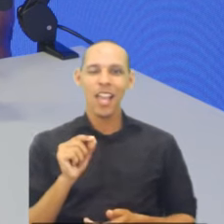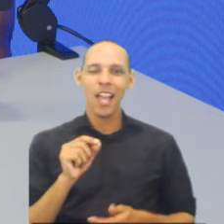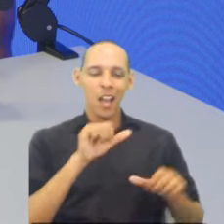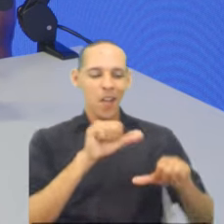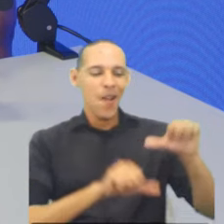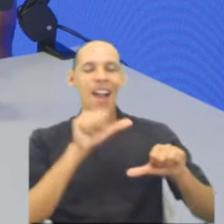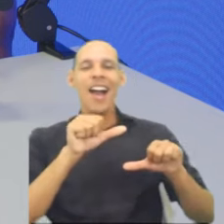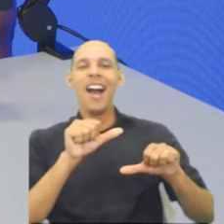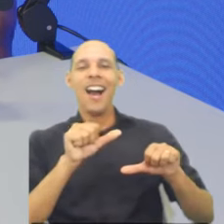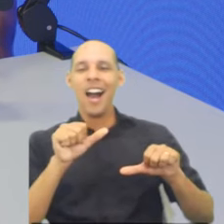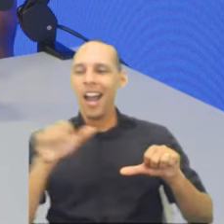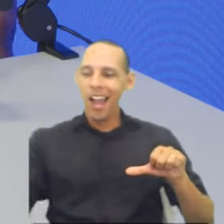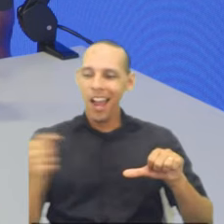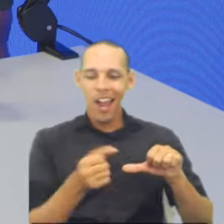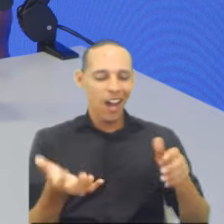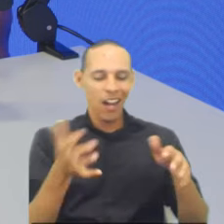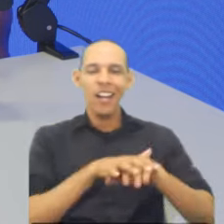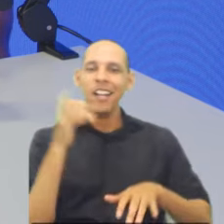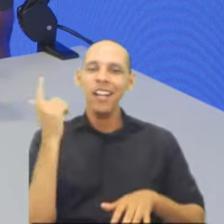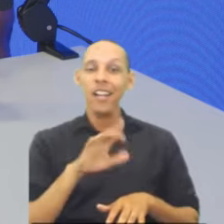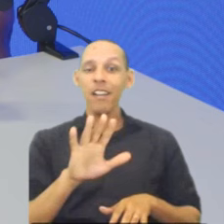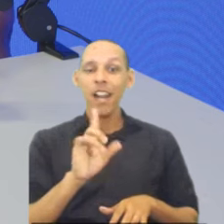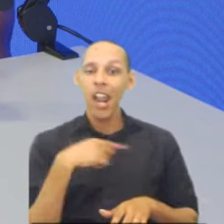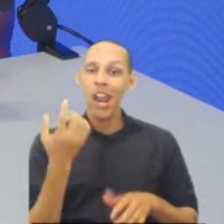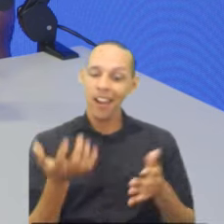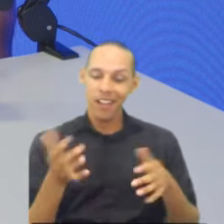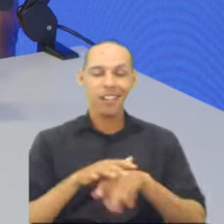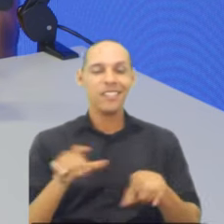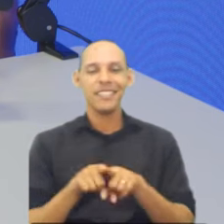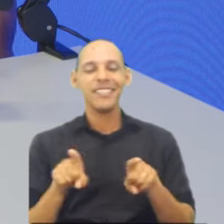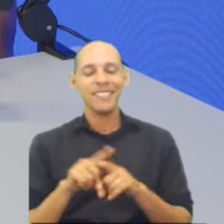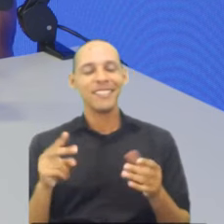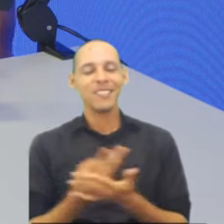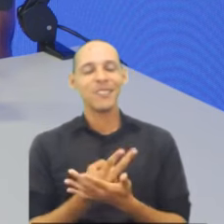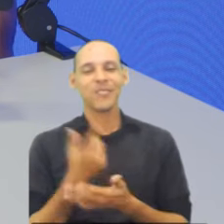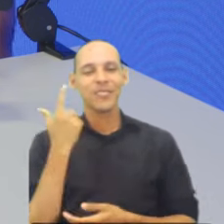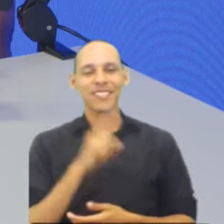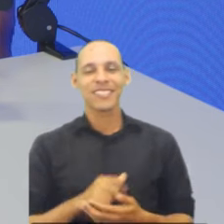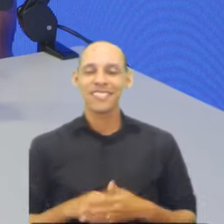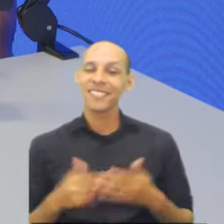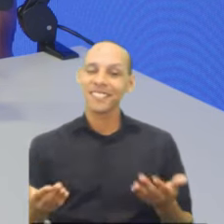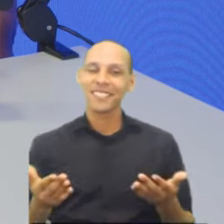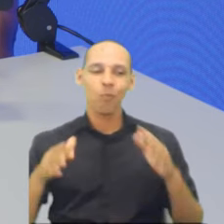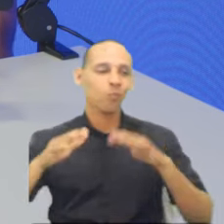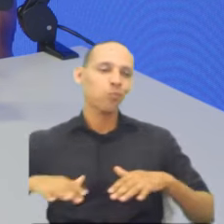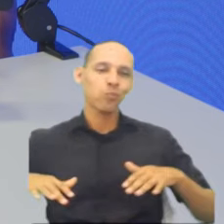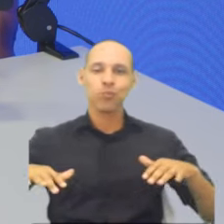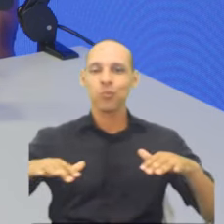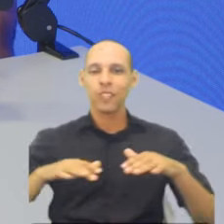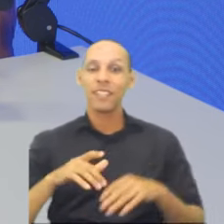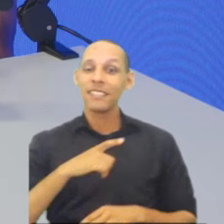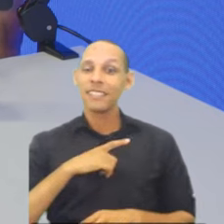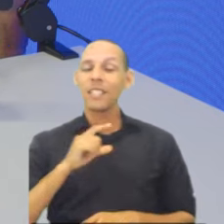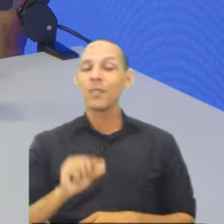tá fazendo uma transformação Nossa para incluir o outro a gente percebe que a nossa inclusão também acontece né então todo mundo